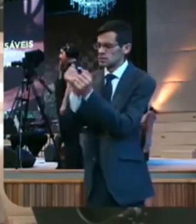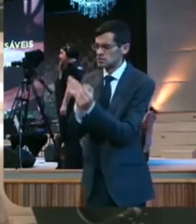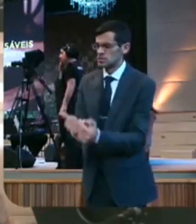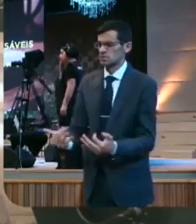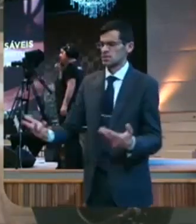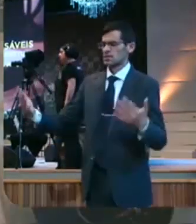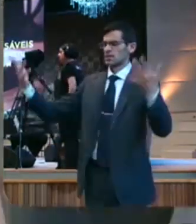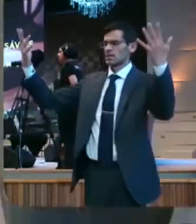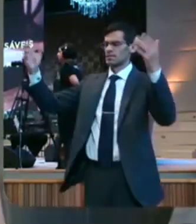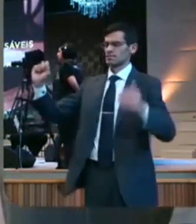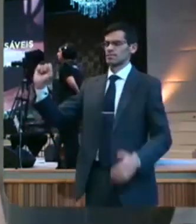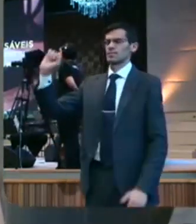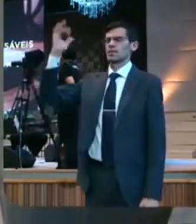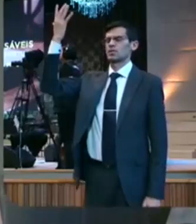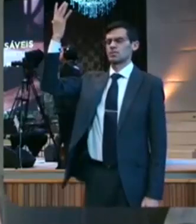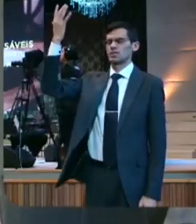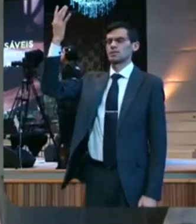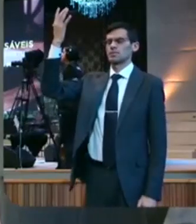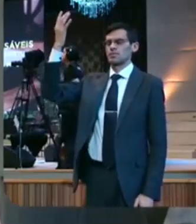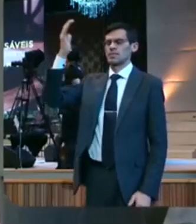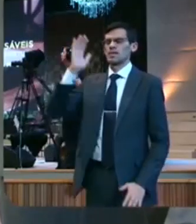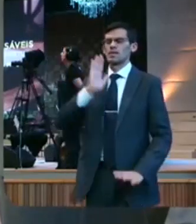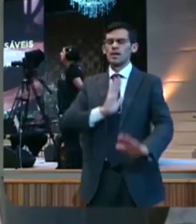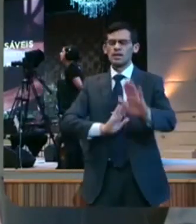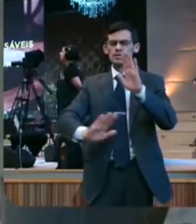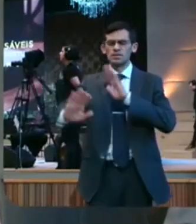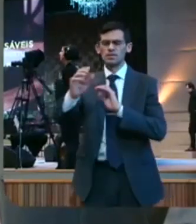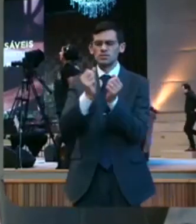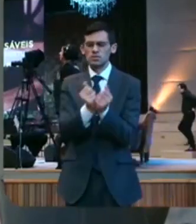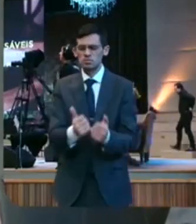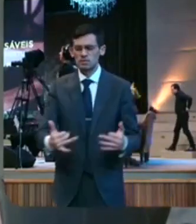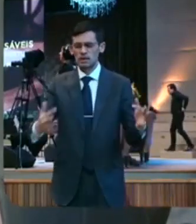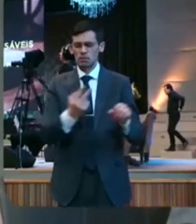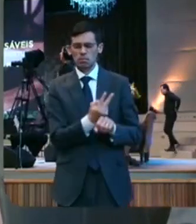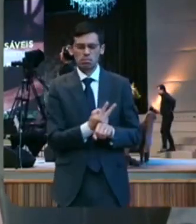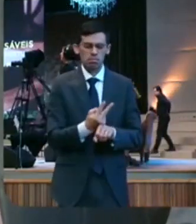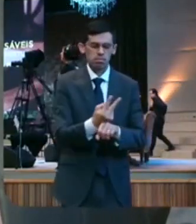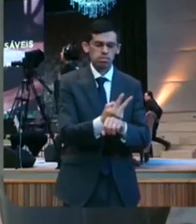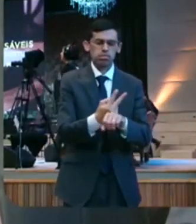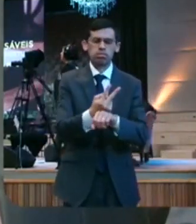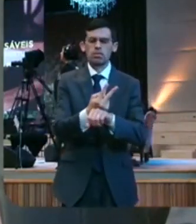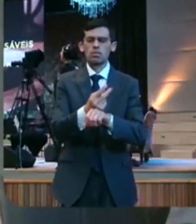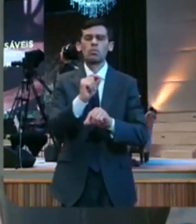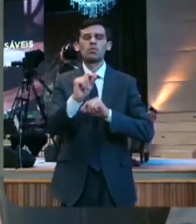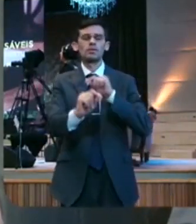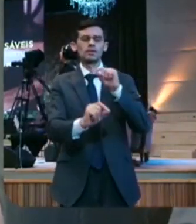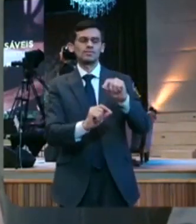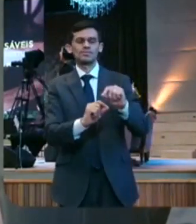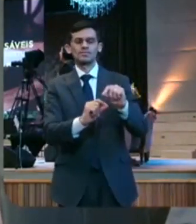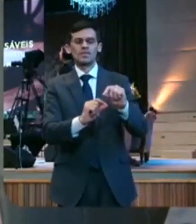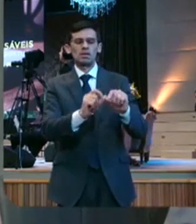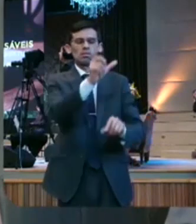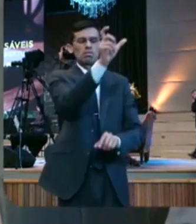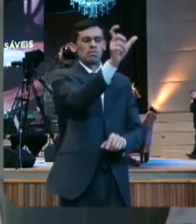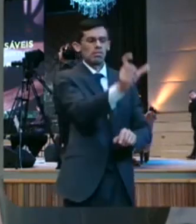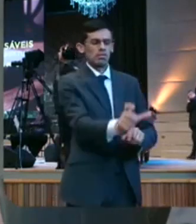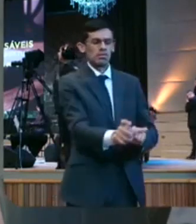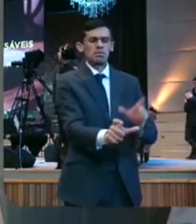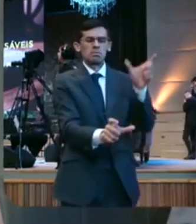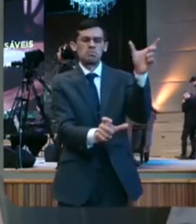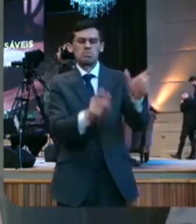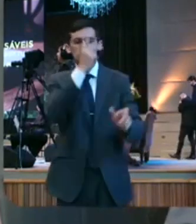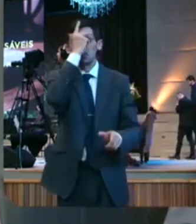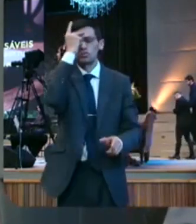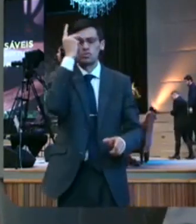Senhor ocorram. Às vezes, Senhor, um milagre que buscamos visa pessoas que